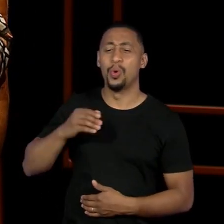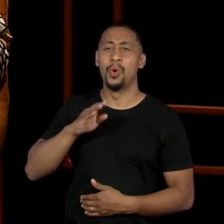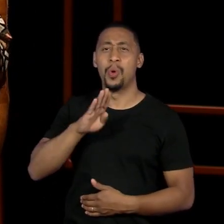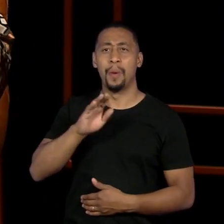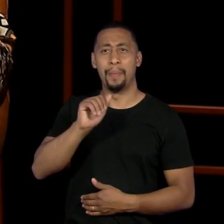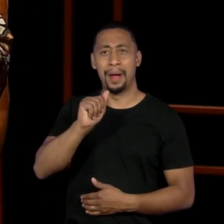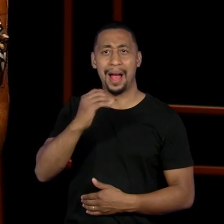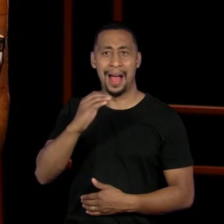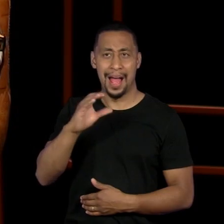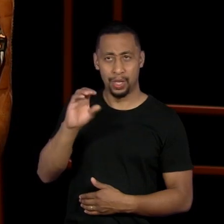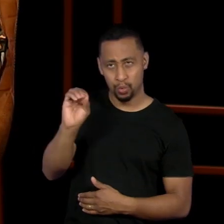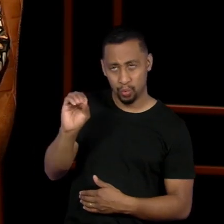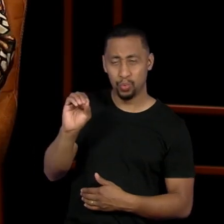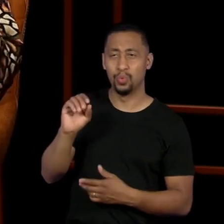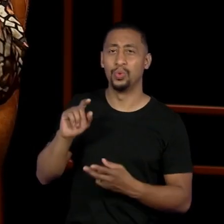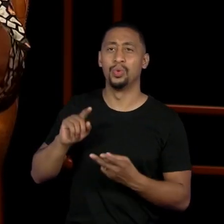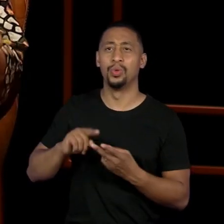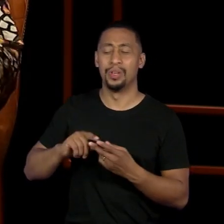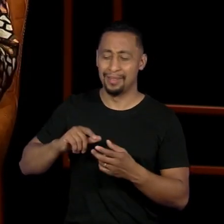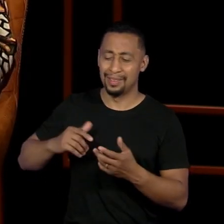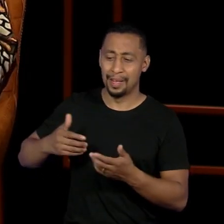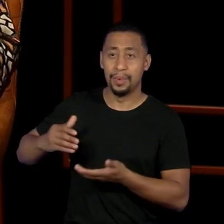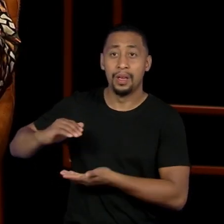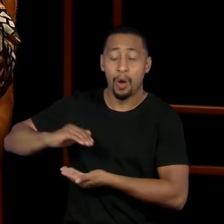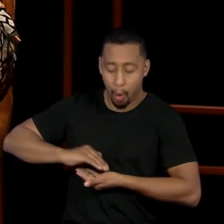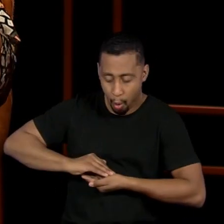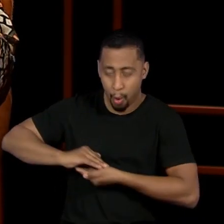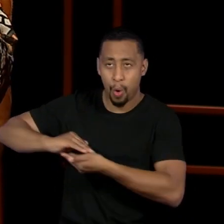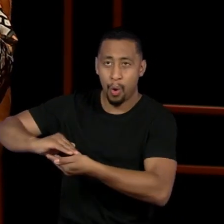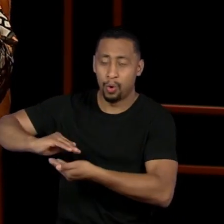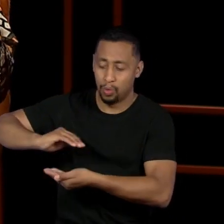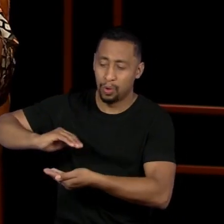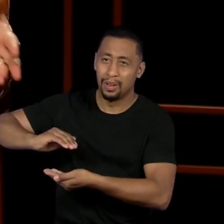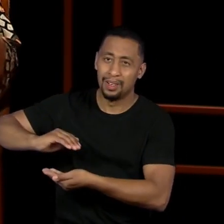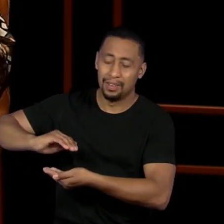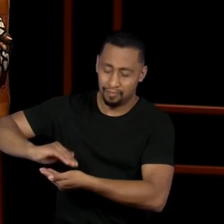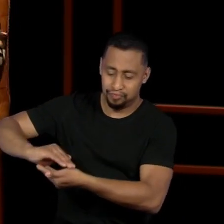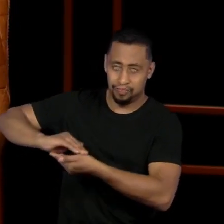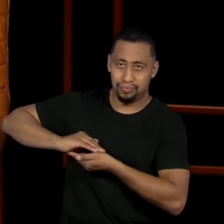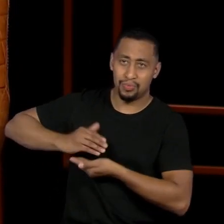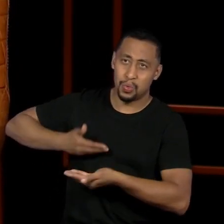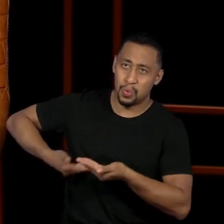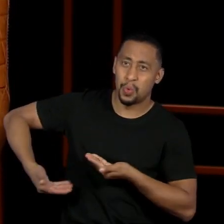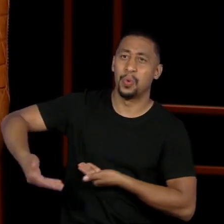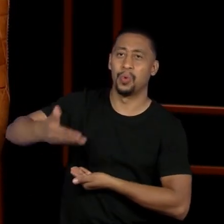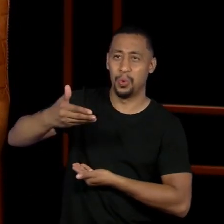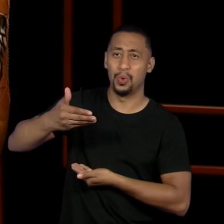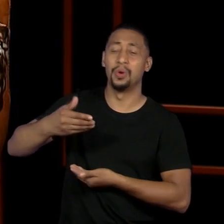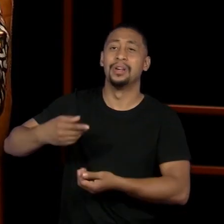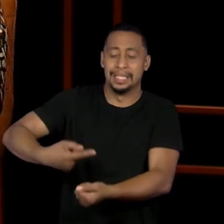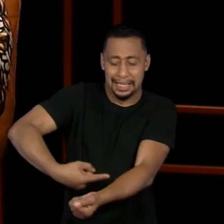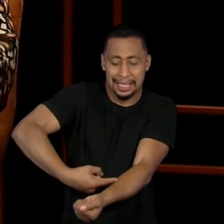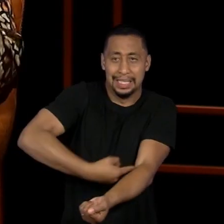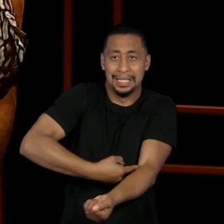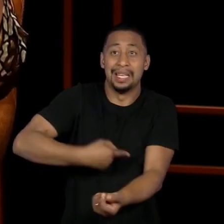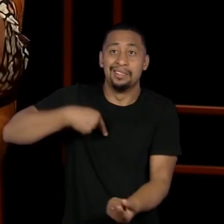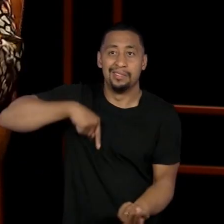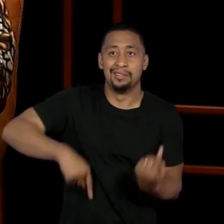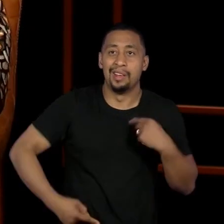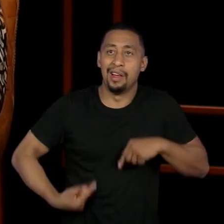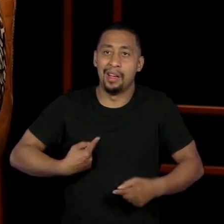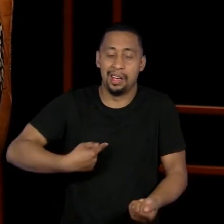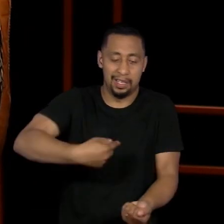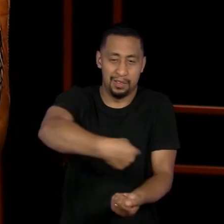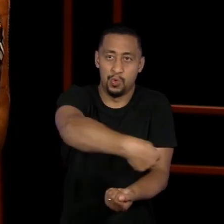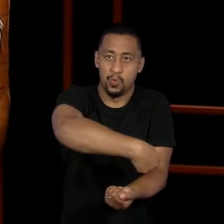fiz transplante de medula, fiz quimioterapia, fiz cobalto, que era uma coisa assim que atirava e não se sabia onde é que ia parar, né? Porque queimava